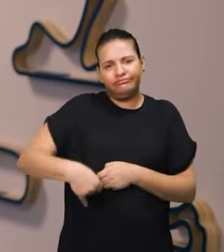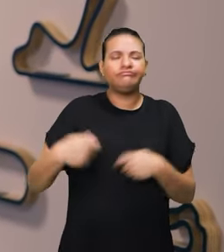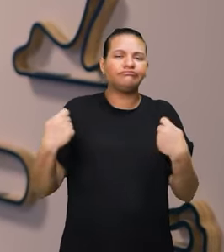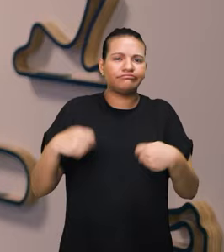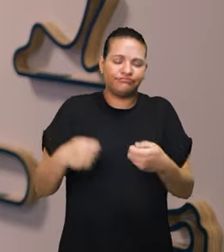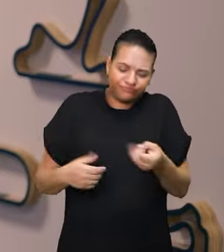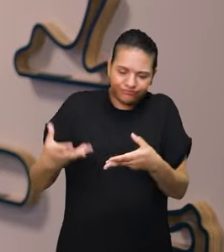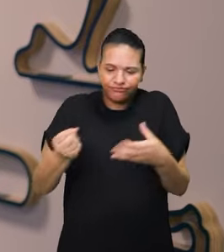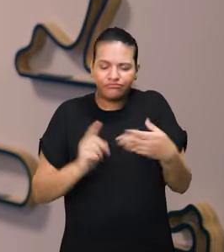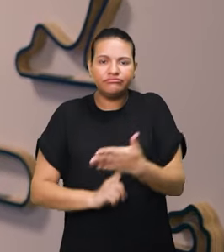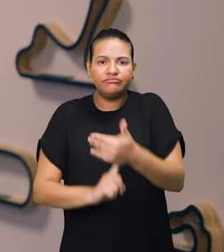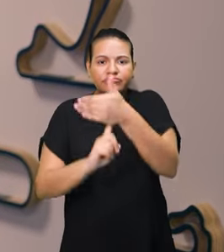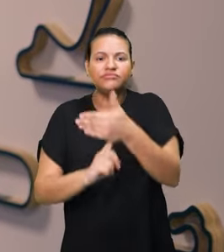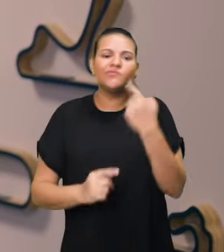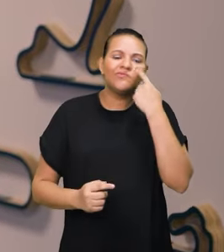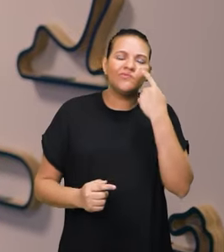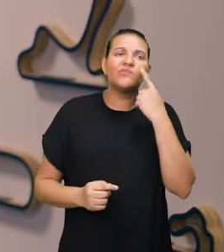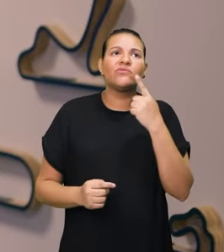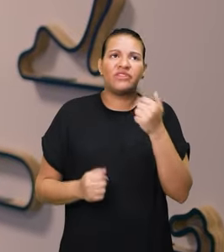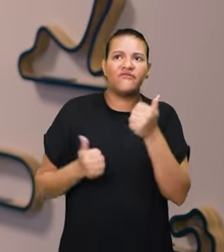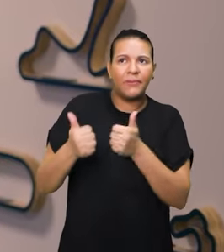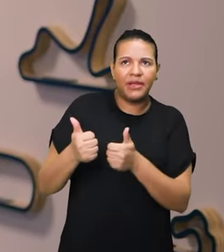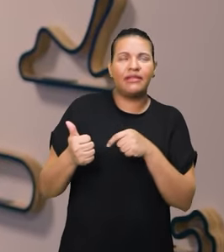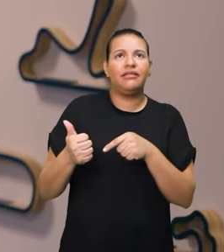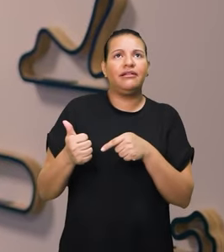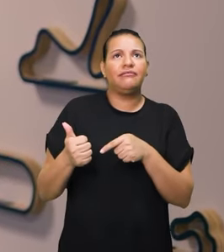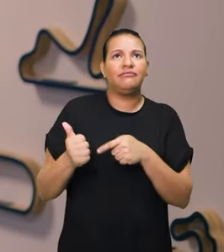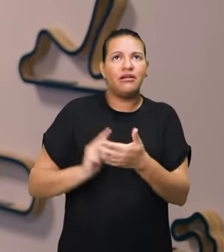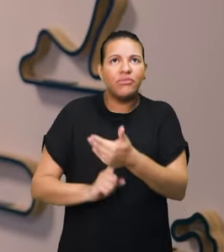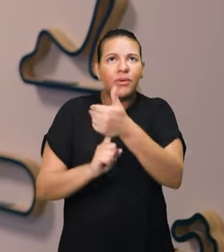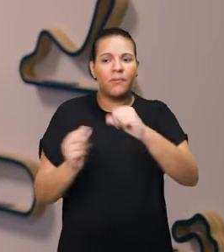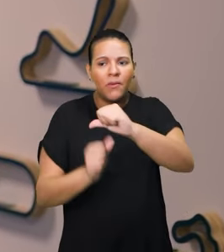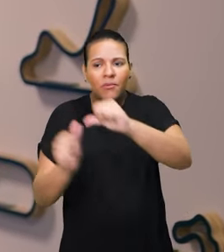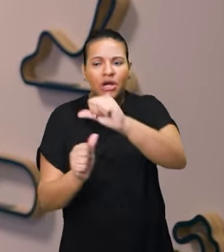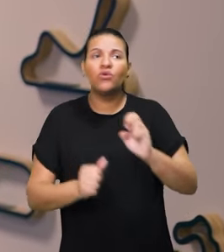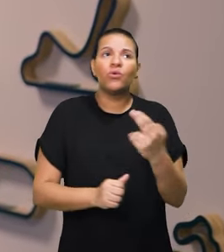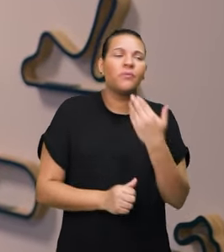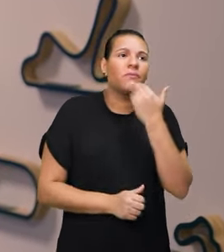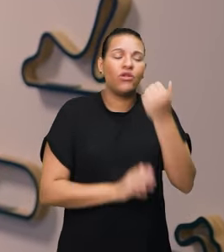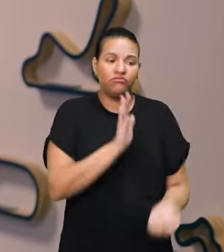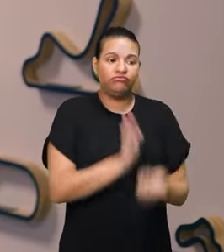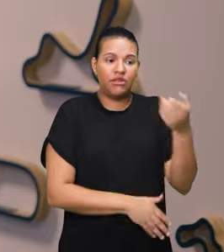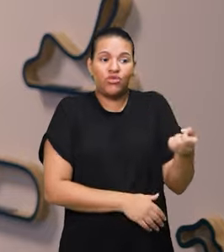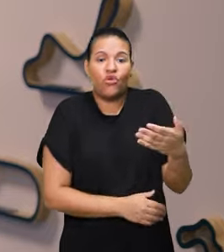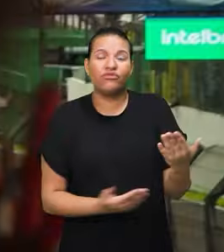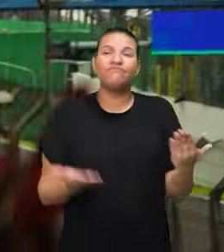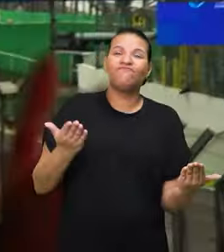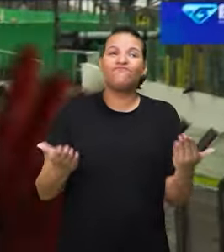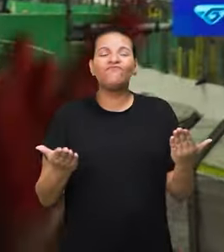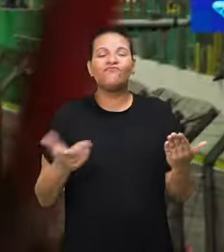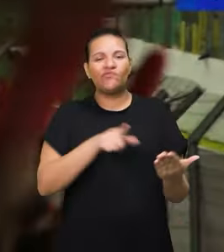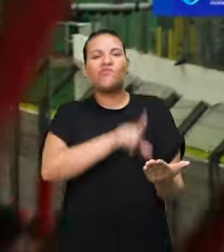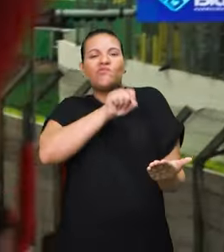v branco tem cabelos castanhos ondulados barba e ol os castanhos gente atualizar ou vamos criar algo do novo falou não vamos criar algo do